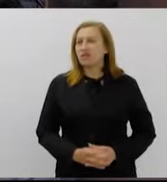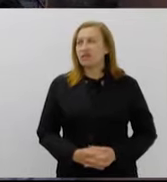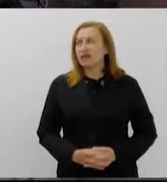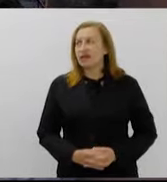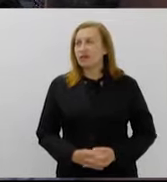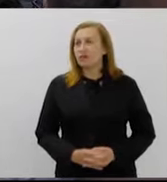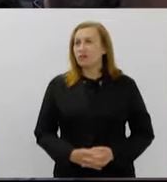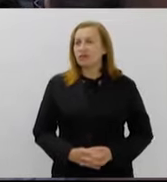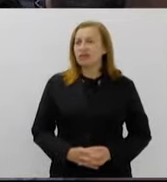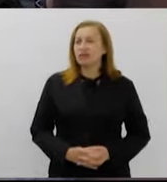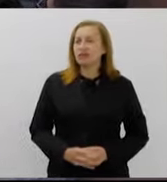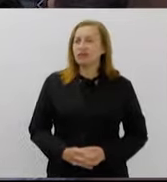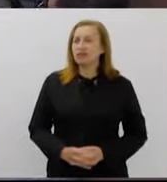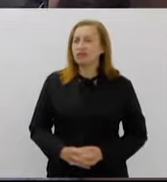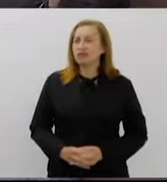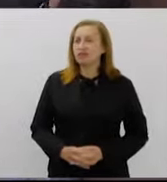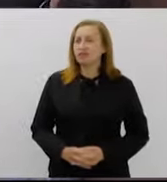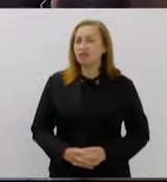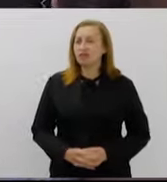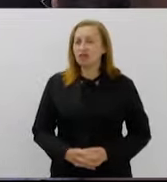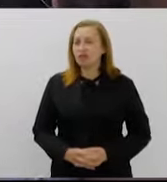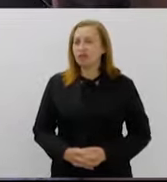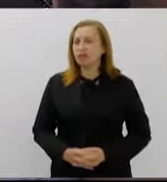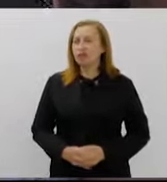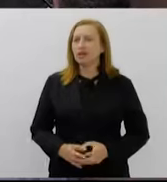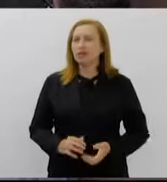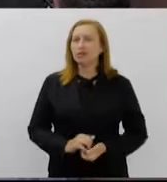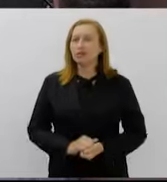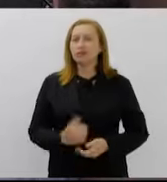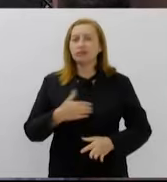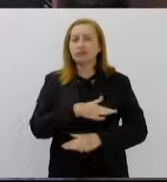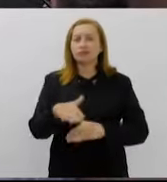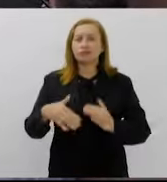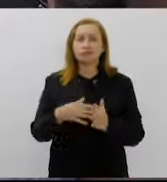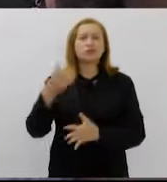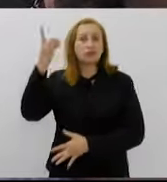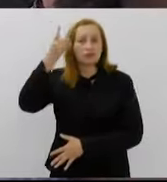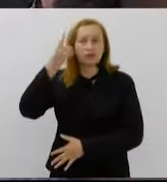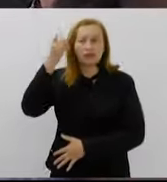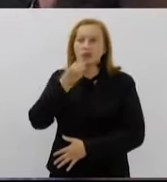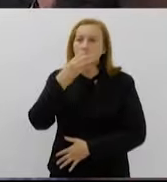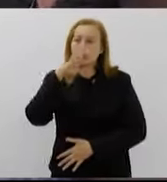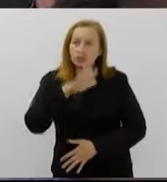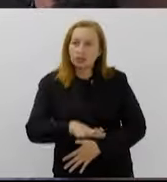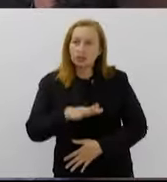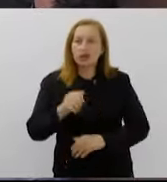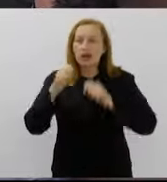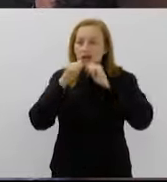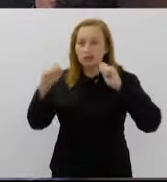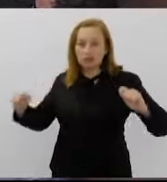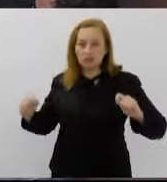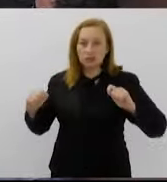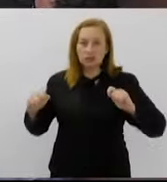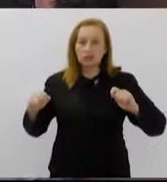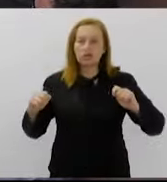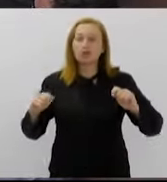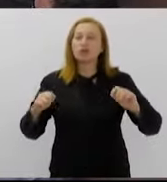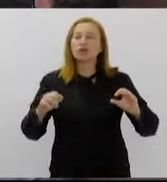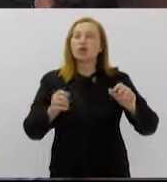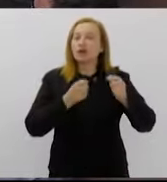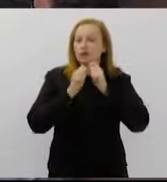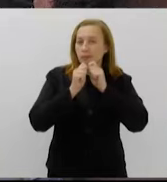Boa tarde senhoras e senhores deputados deputadas assessores servidores público presente